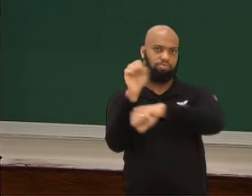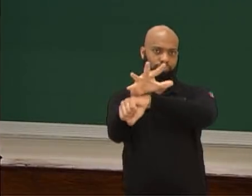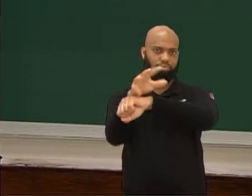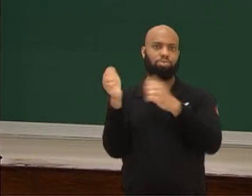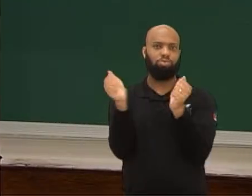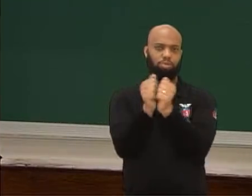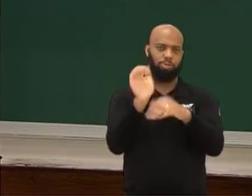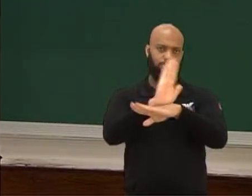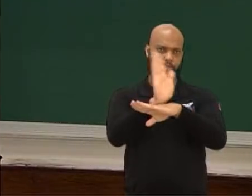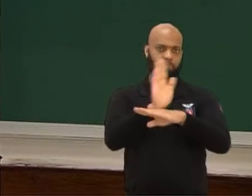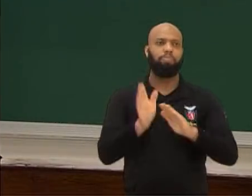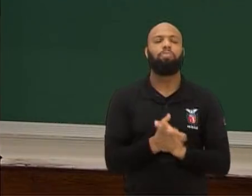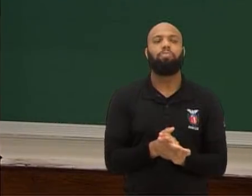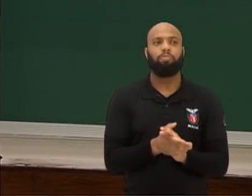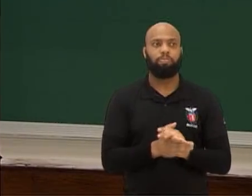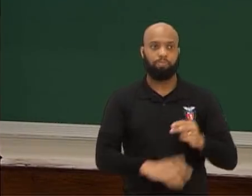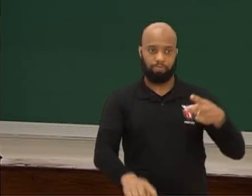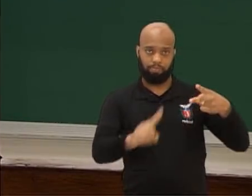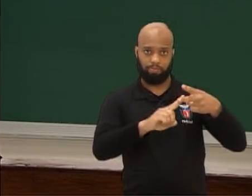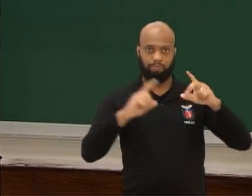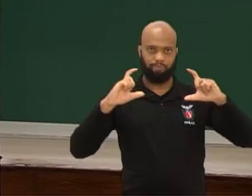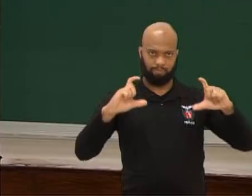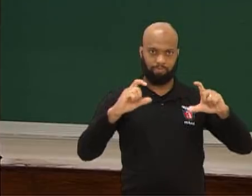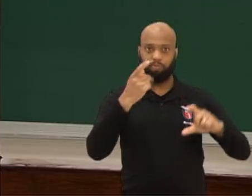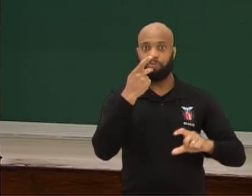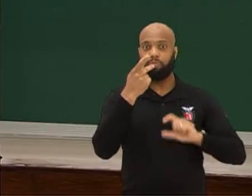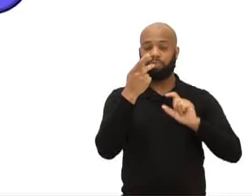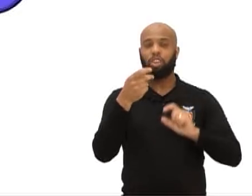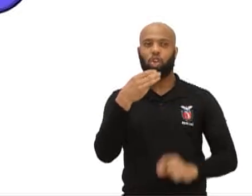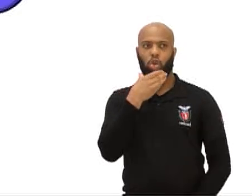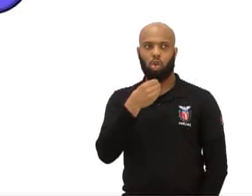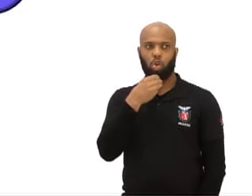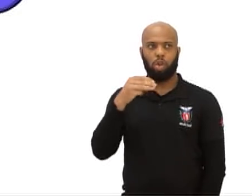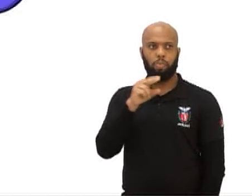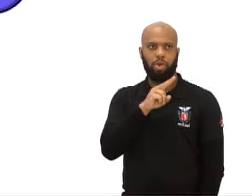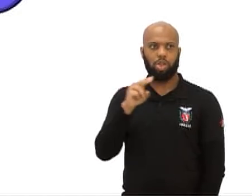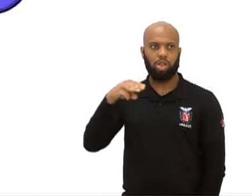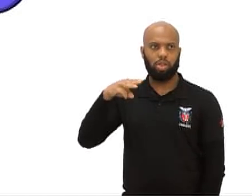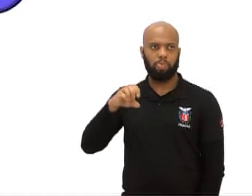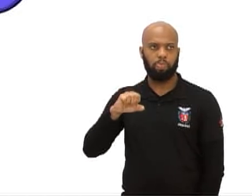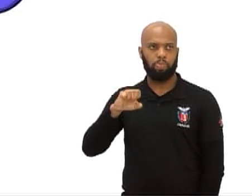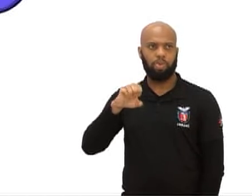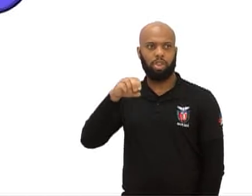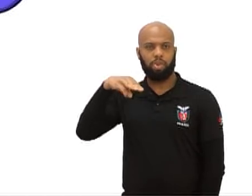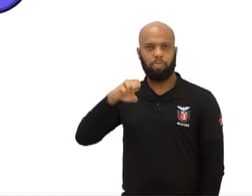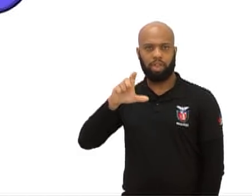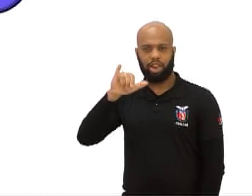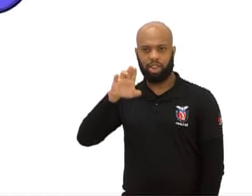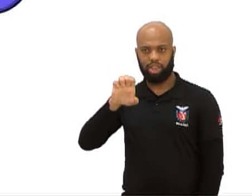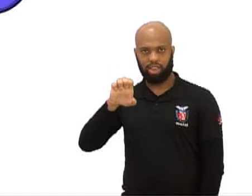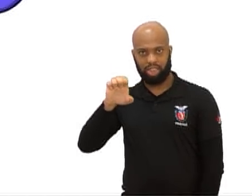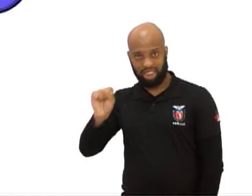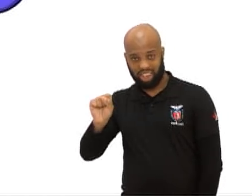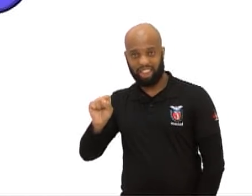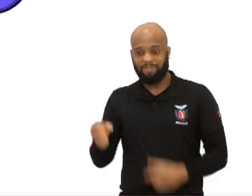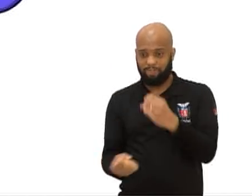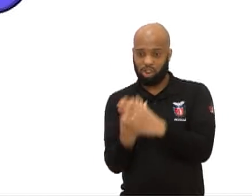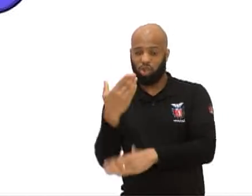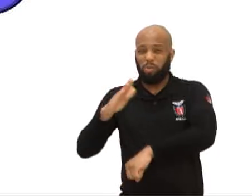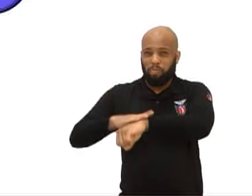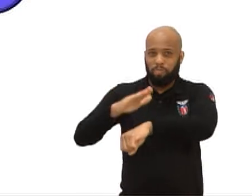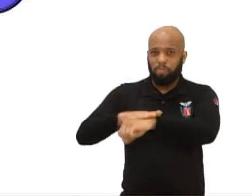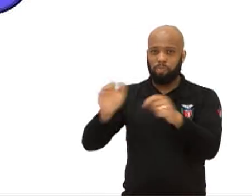filme. Segunda alternativa, afirma que Méliès conseguiu compor a primeira sonoplastia para seu próprio